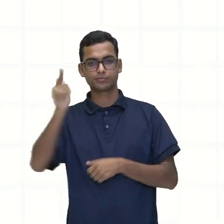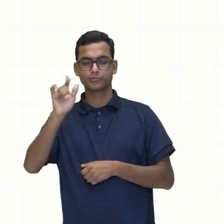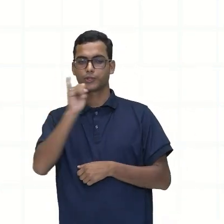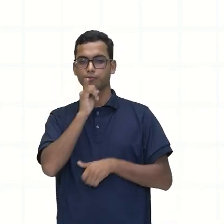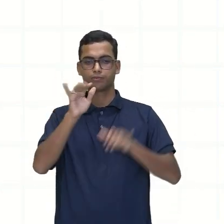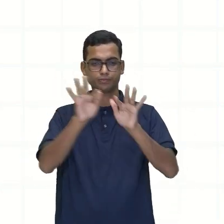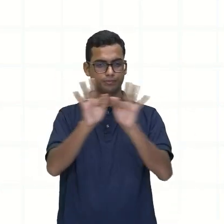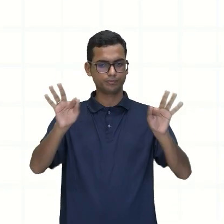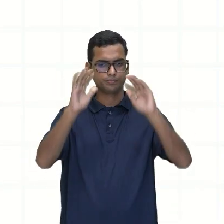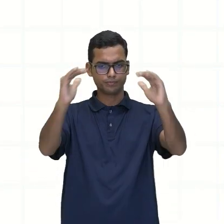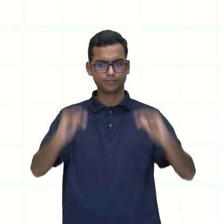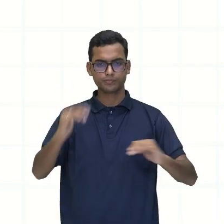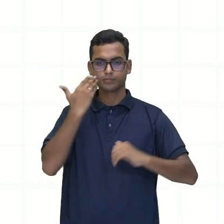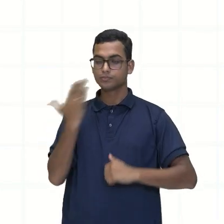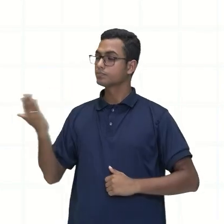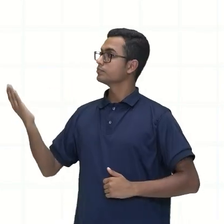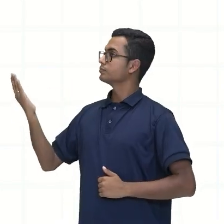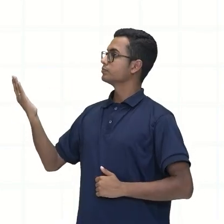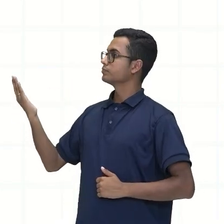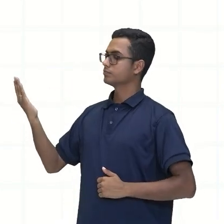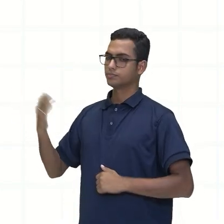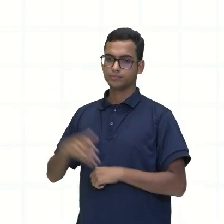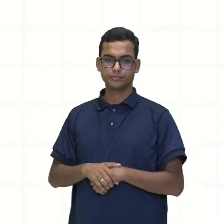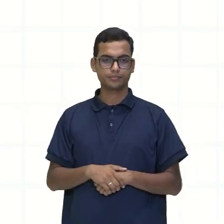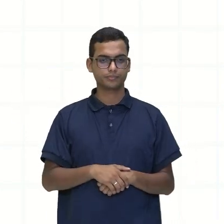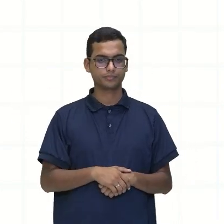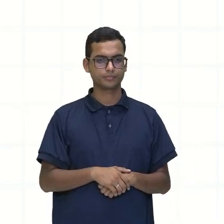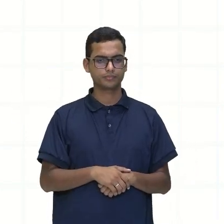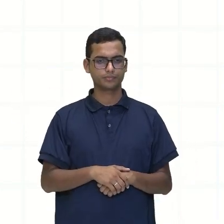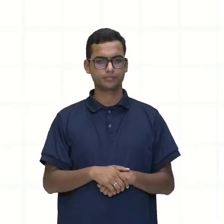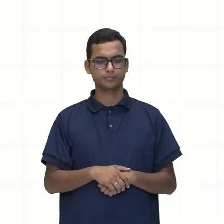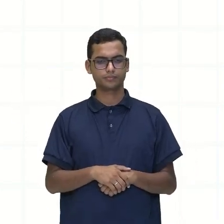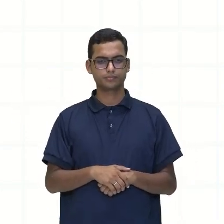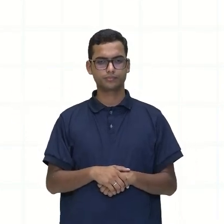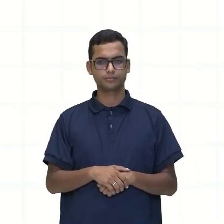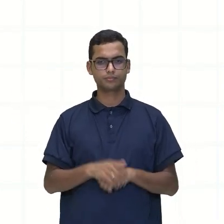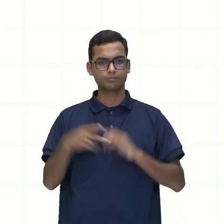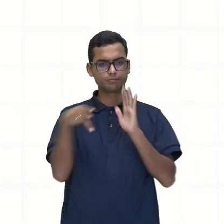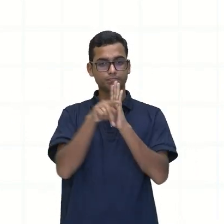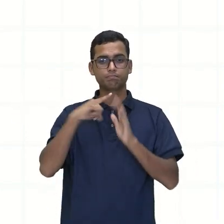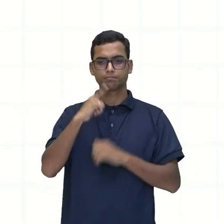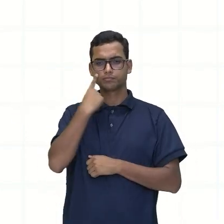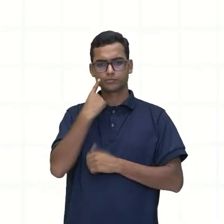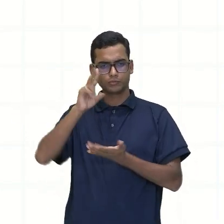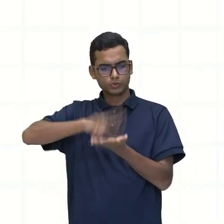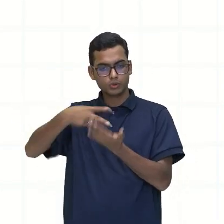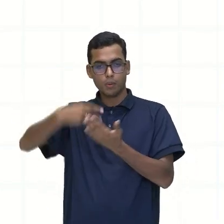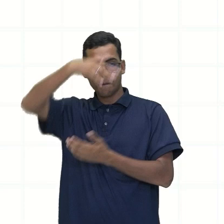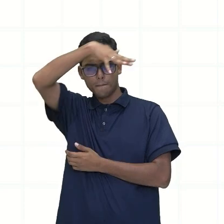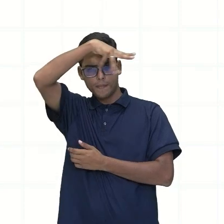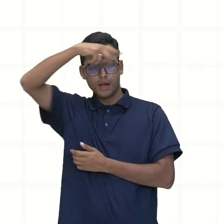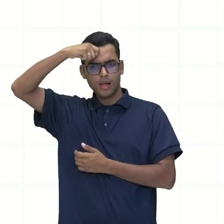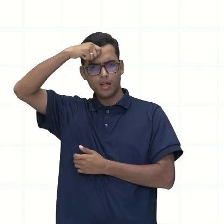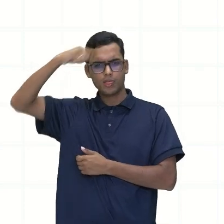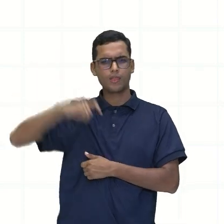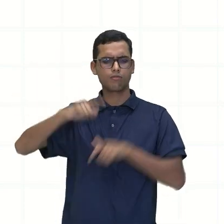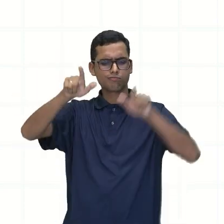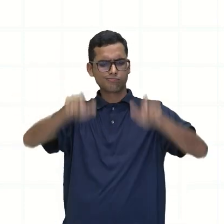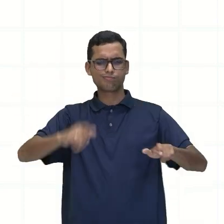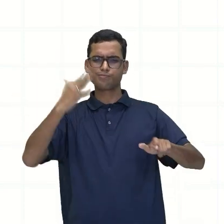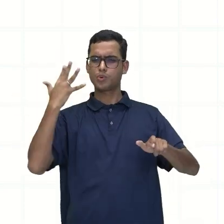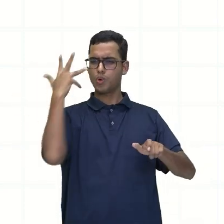ela vai ser o it também. Pode usar o she, professora? Não pode usar o she. She é para